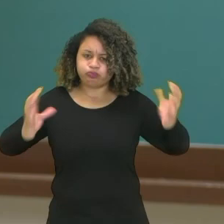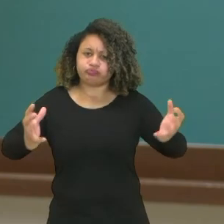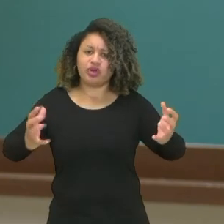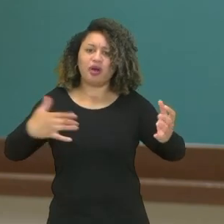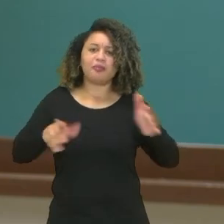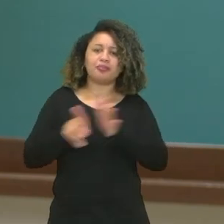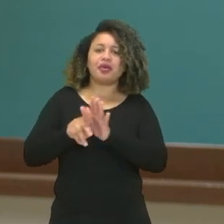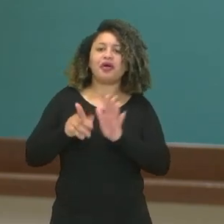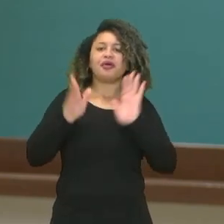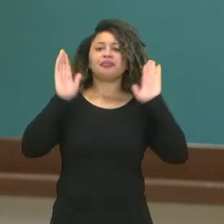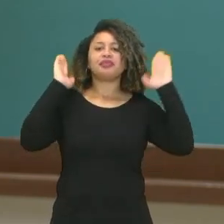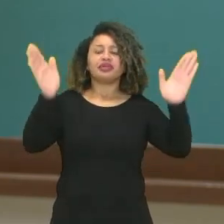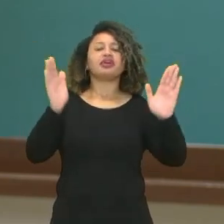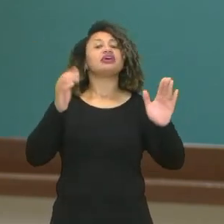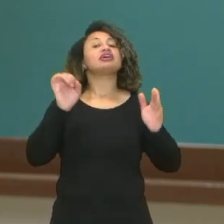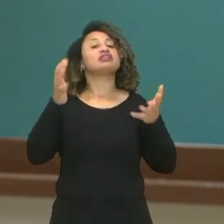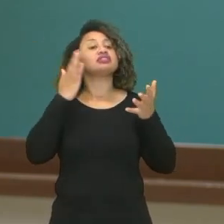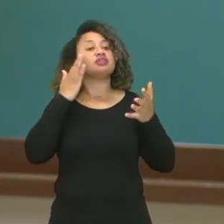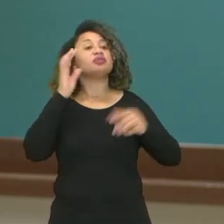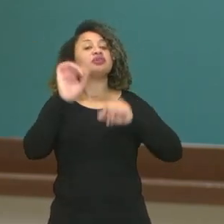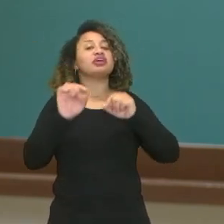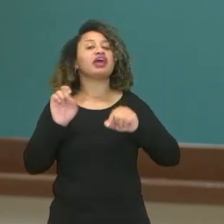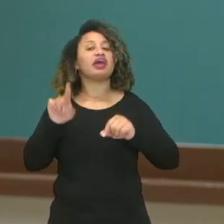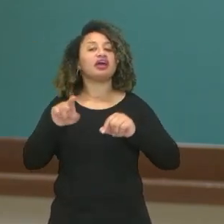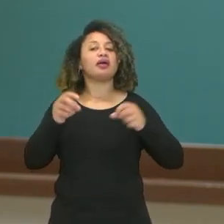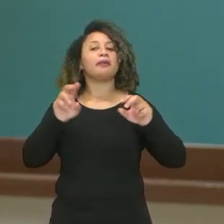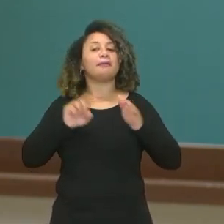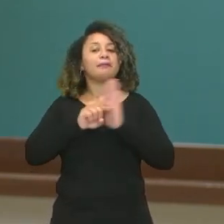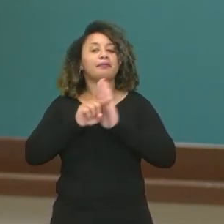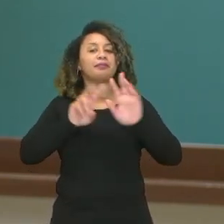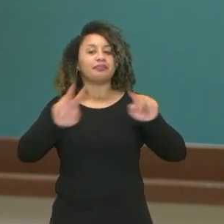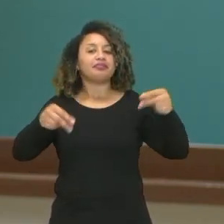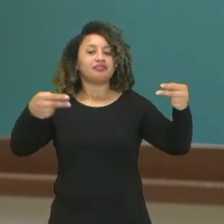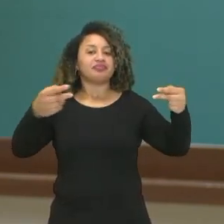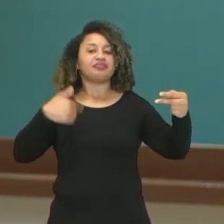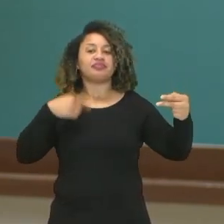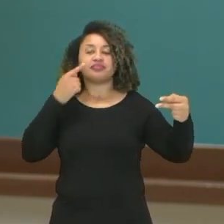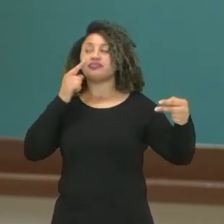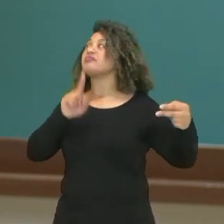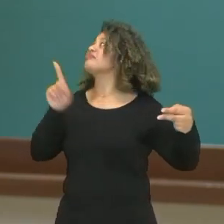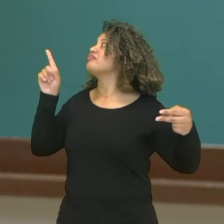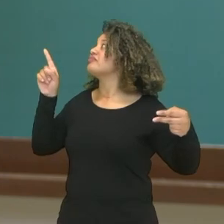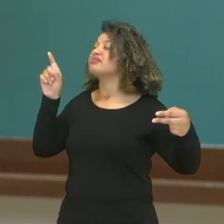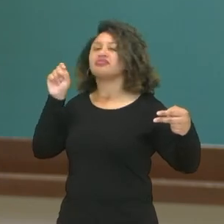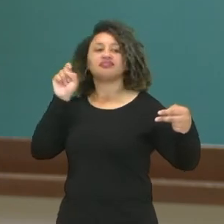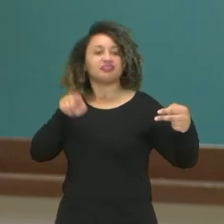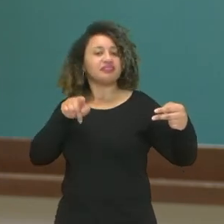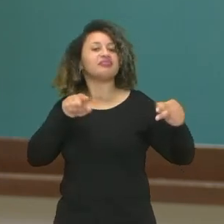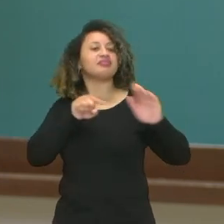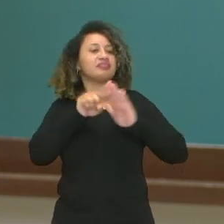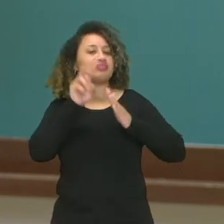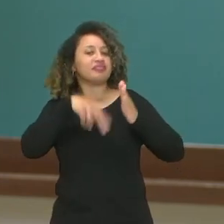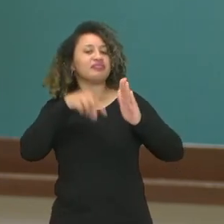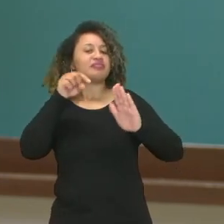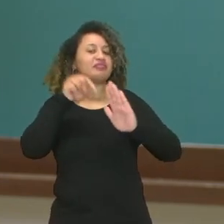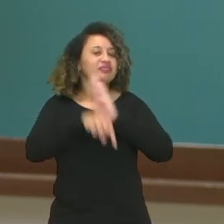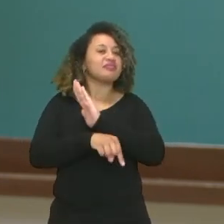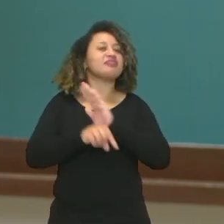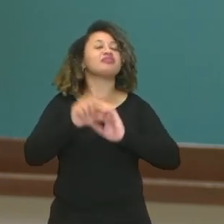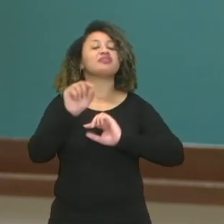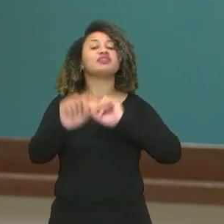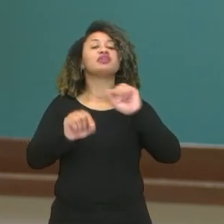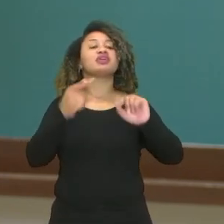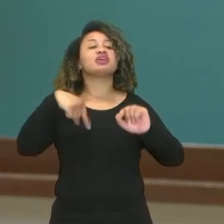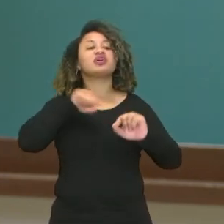Então, tem que saber o que é o CrossFit mais a fundo, tá aqui o link para vocês pesquisarem. E o que